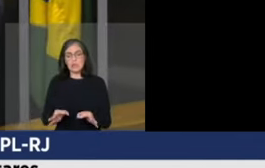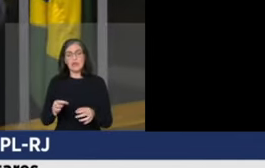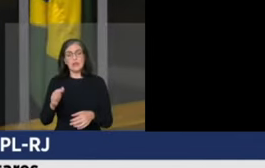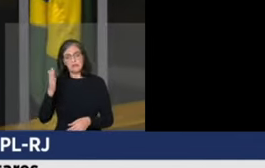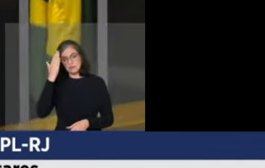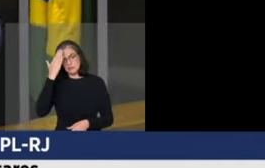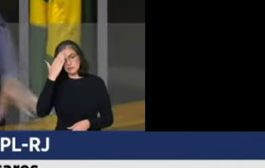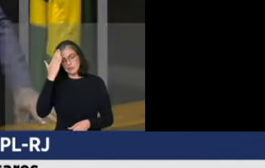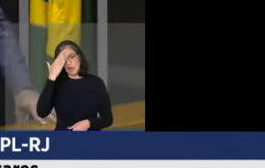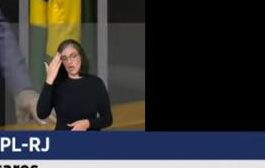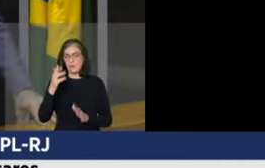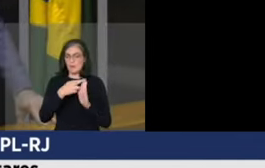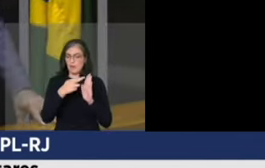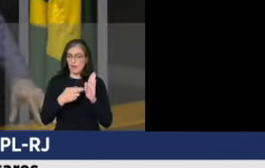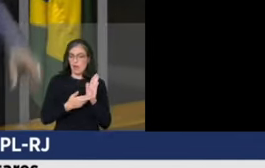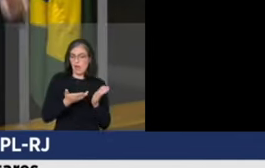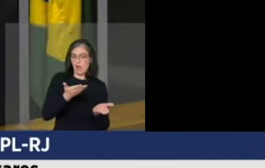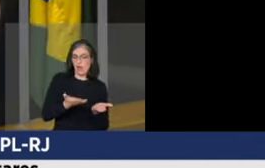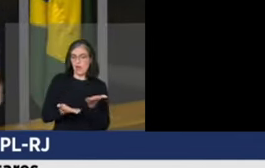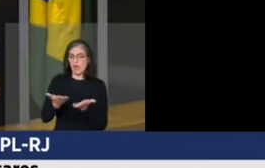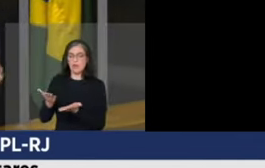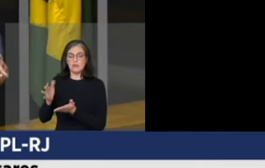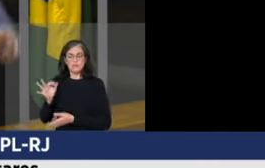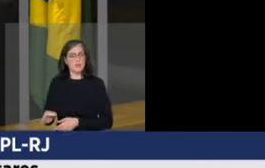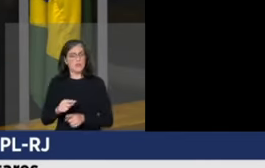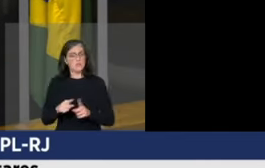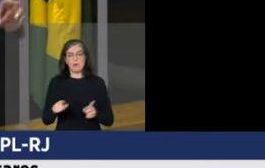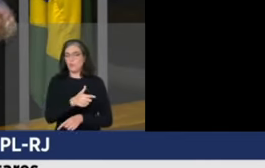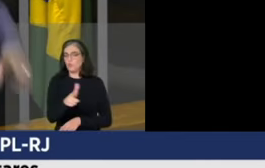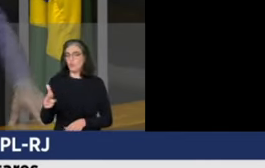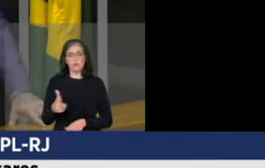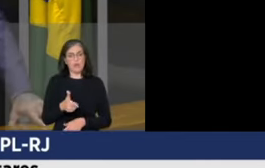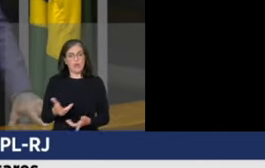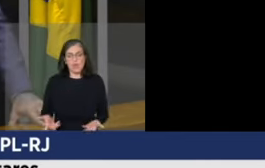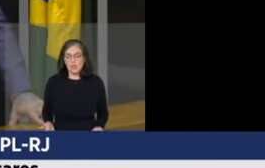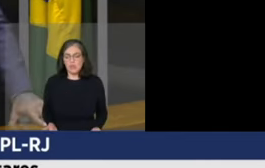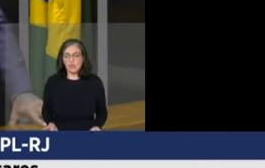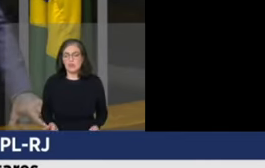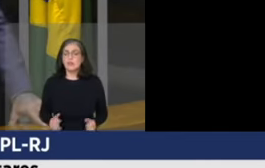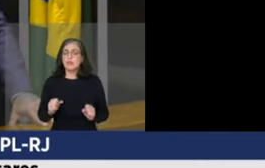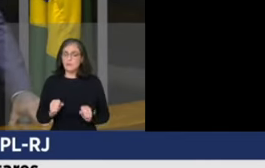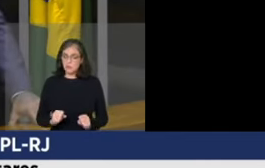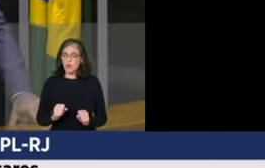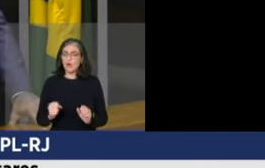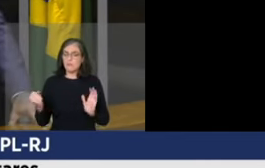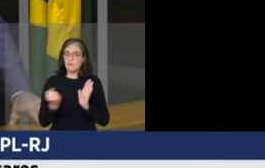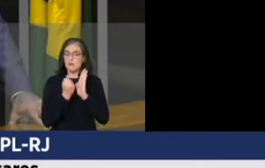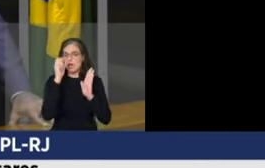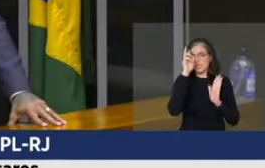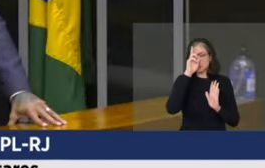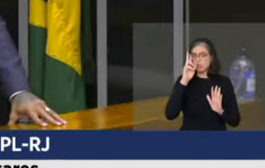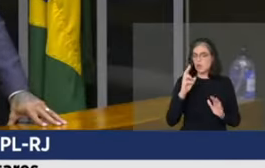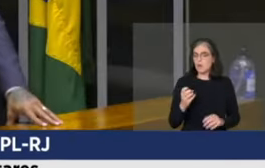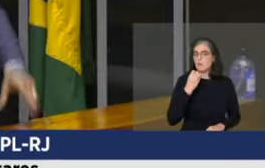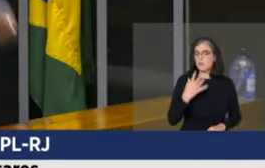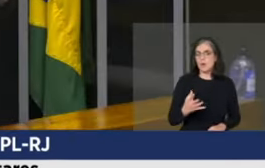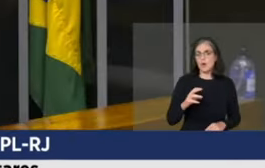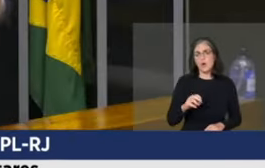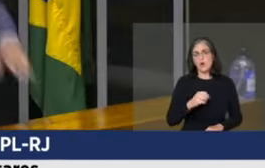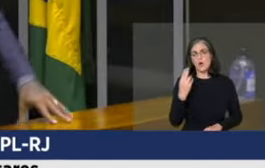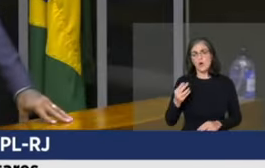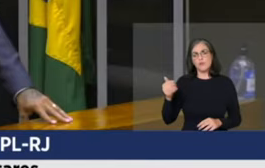contrapesos não existem mais no país nós podemos fazer história ou ir para a lata do lixo da história